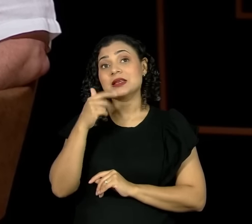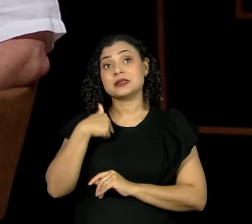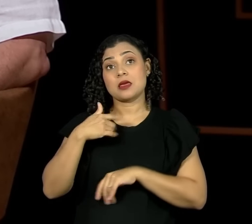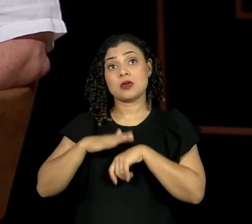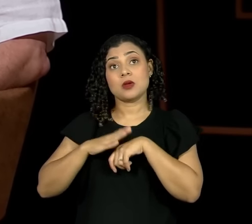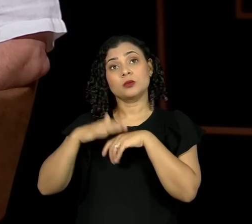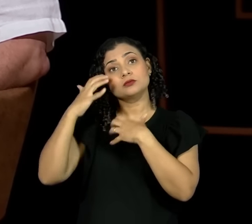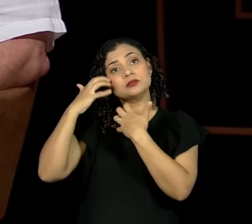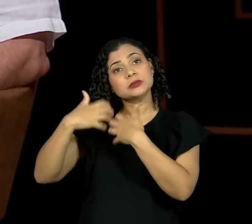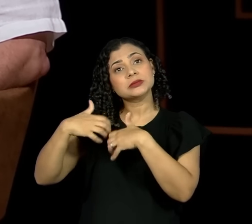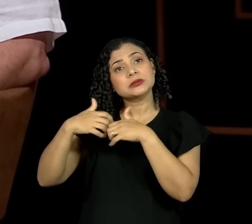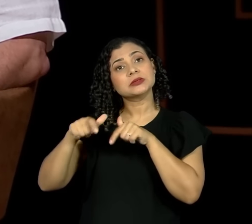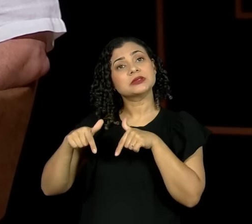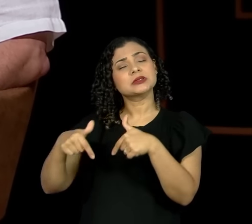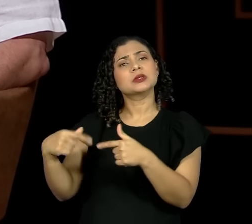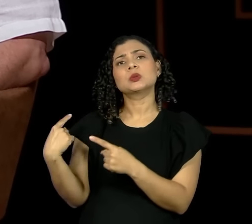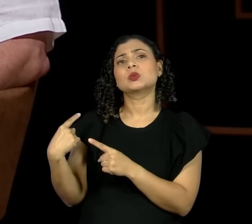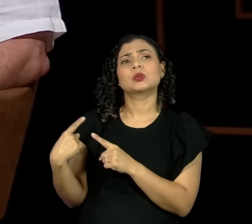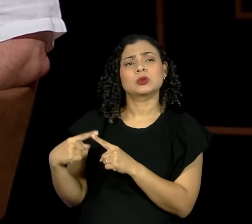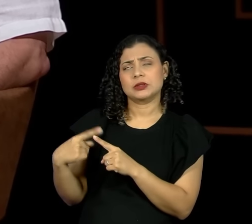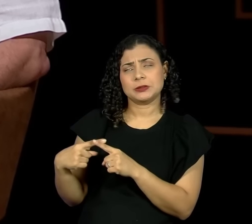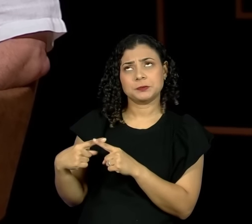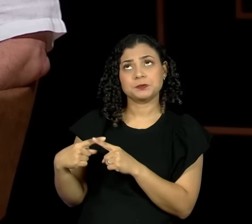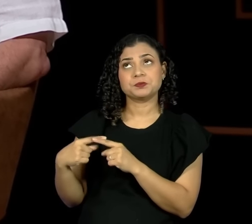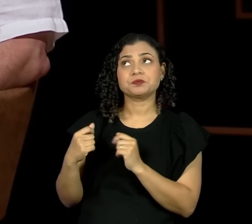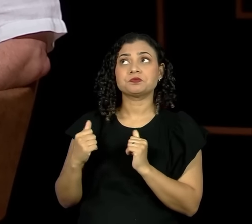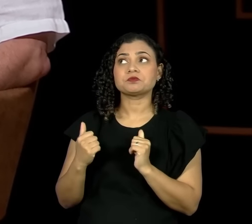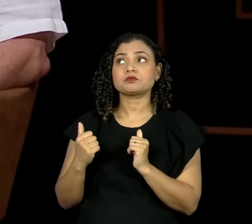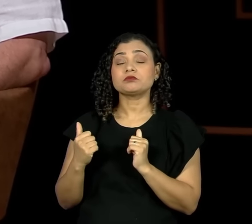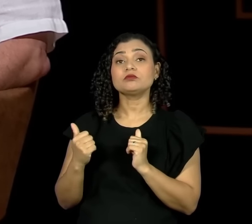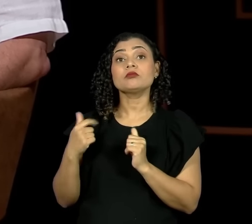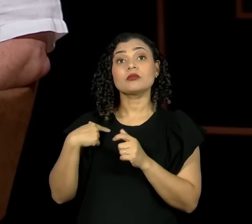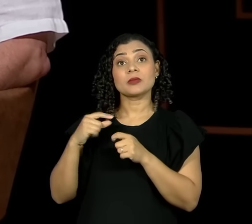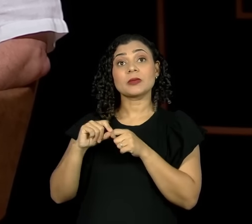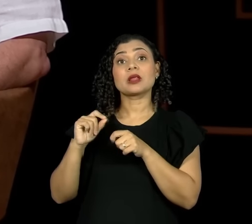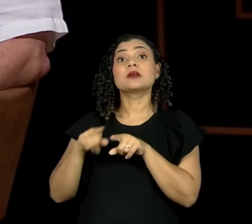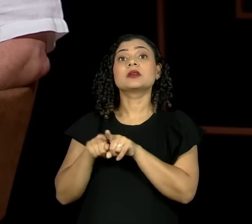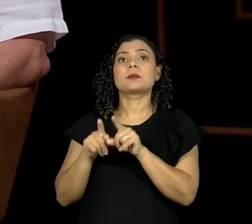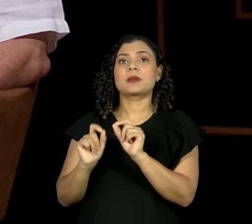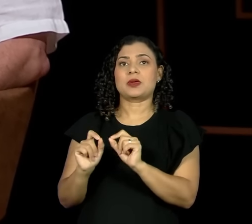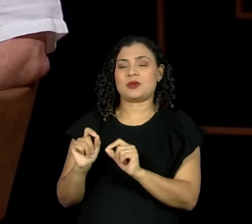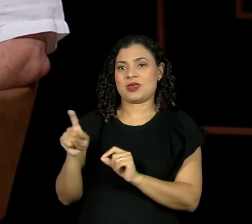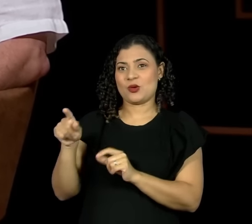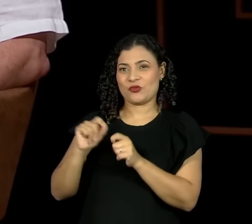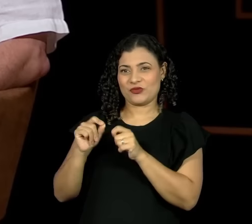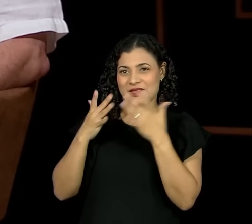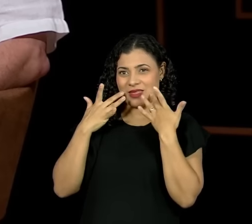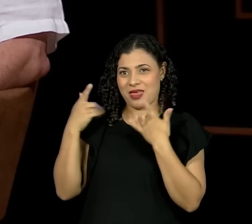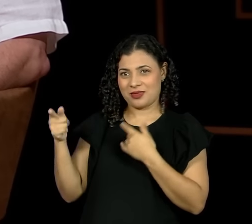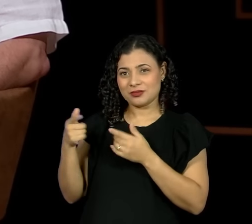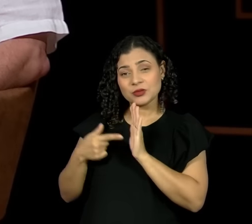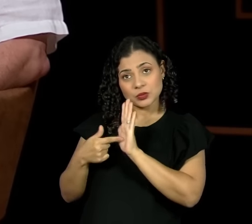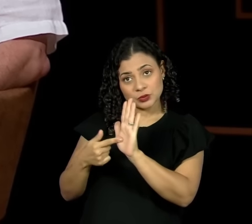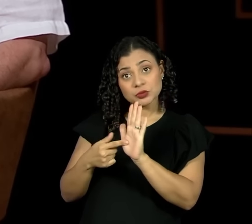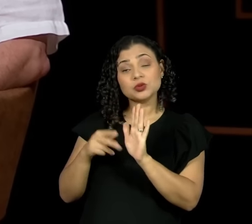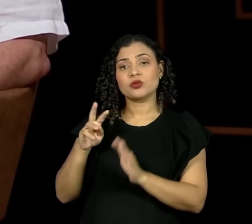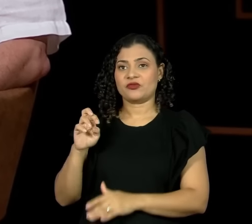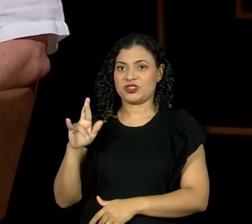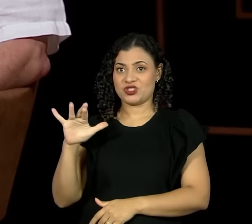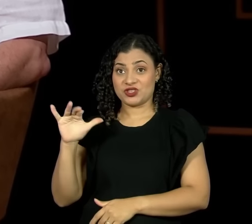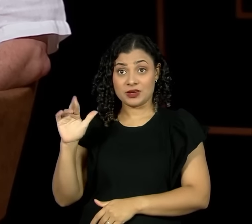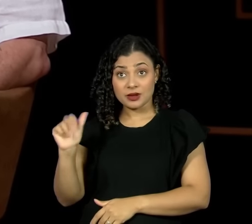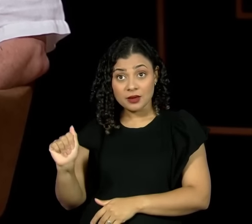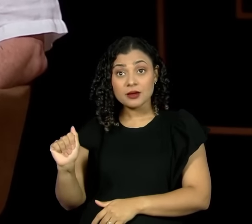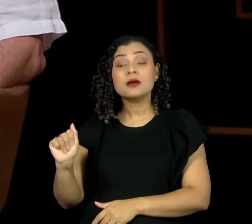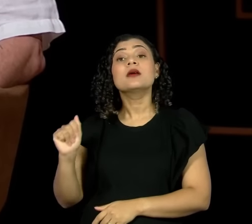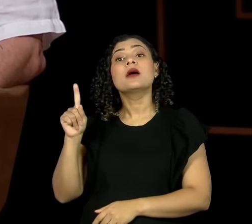produtividade porque quando eu fiz o qu me divi na w foi no mesmo ano que eu